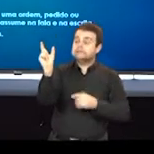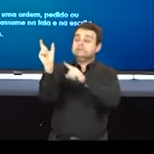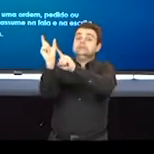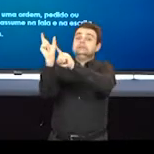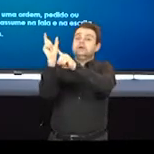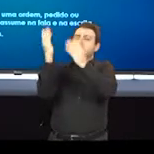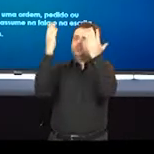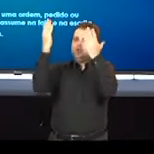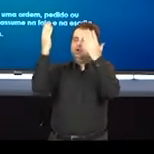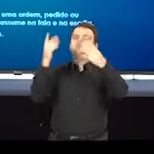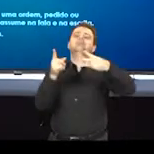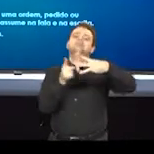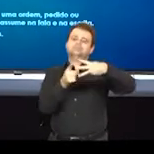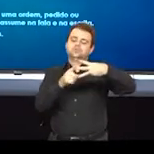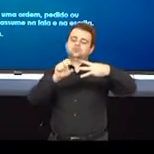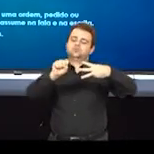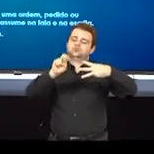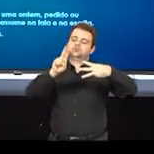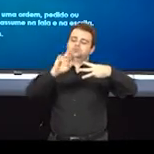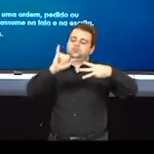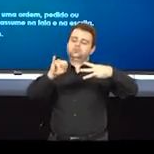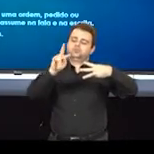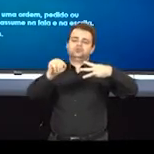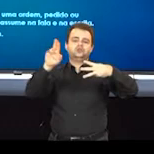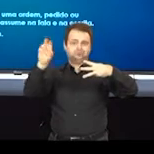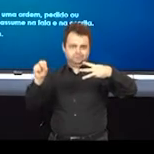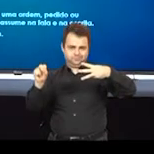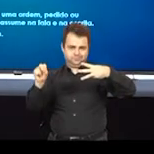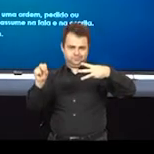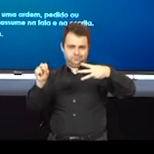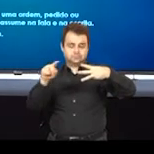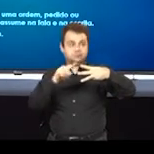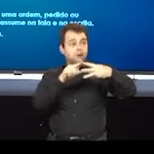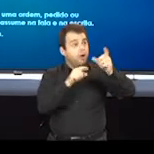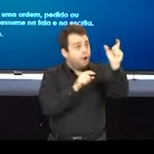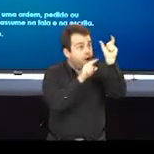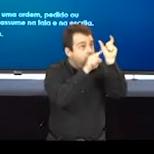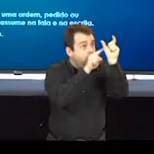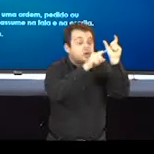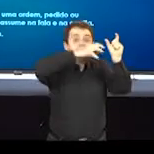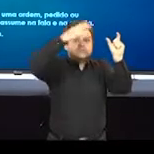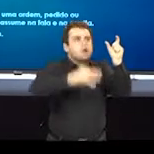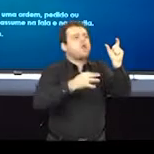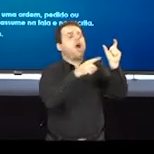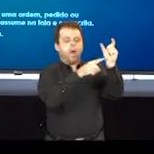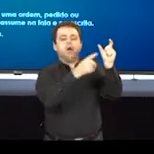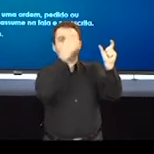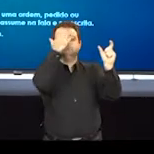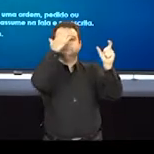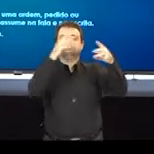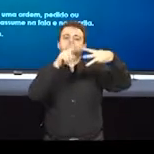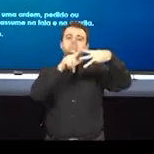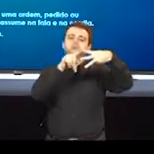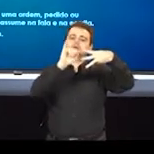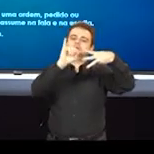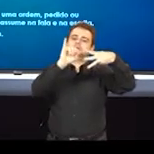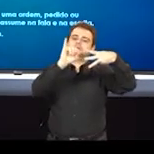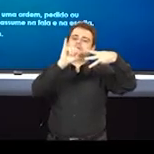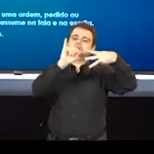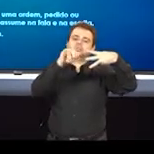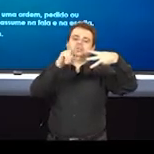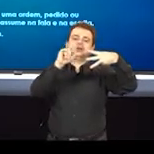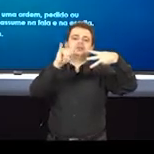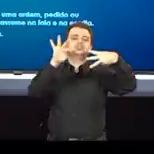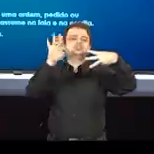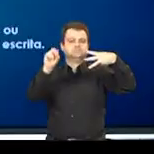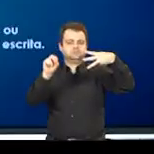verbo no subjuntivo. O verbo que expressa certeza é o verbo no indicativo. E se a gente olhar bem o exemplo, não quero.